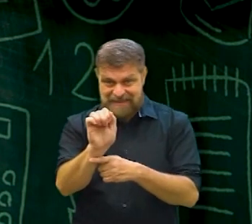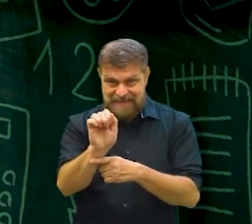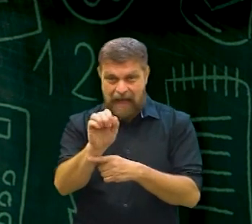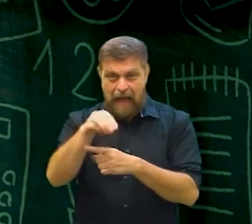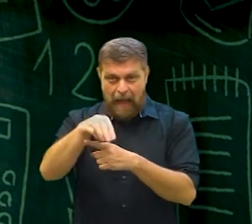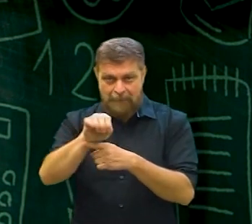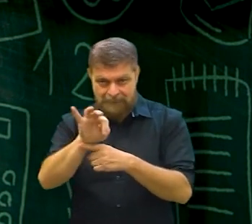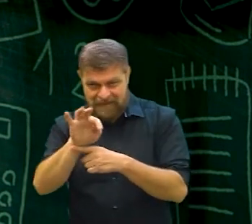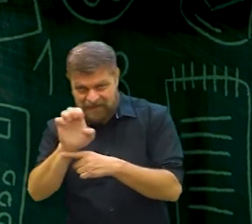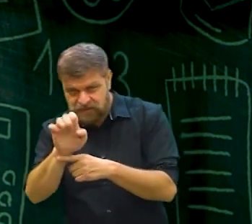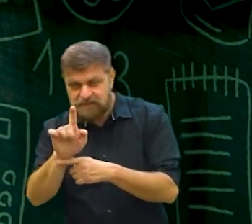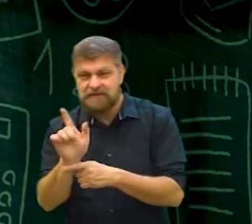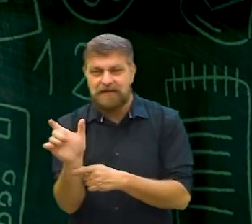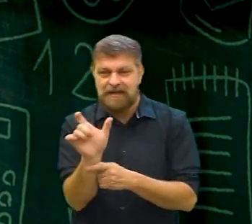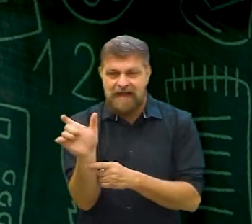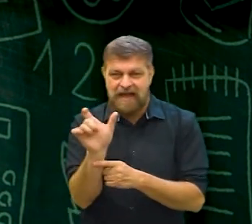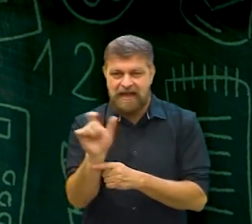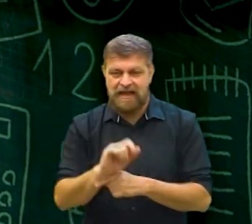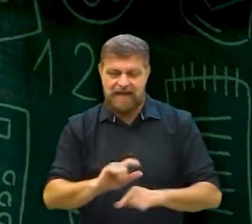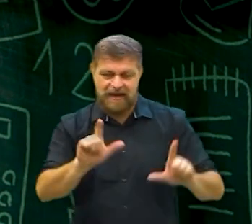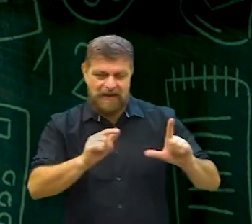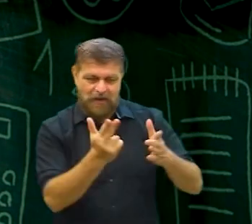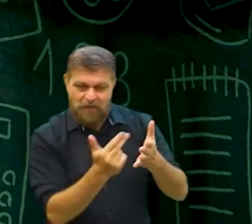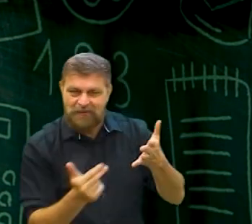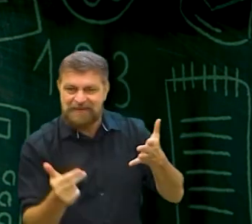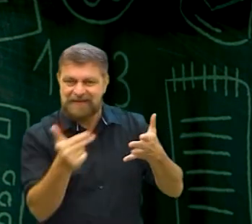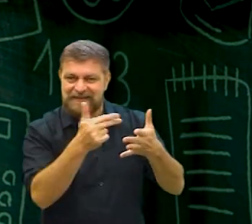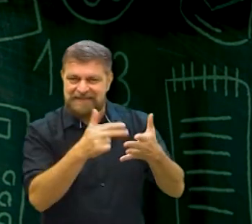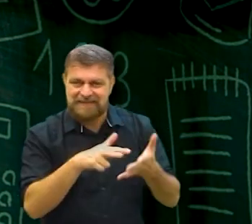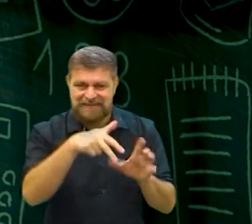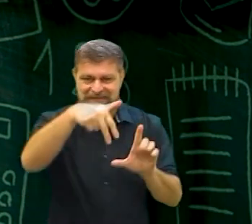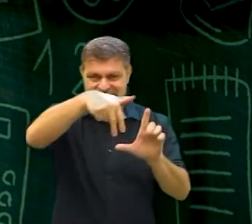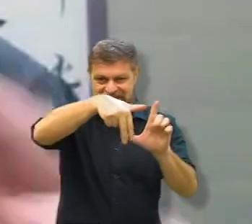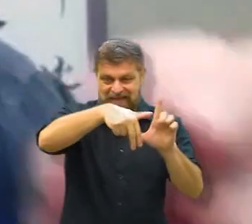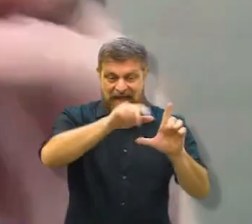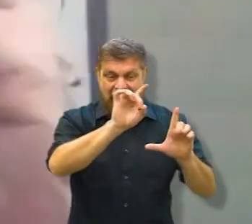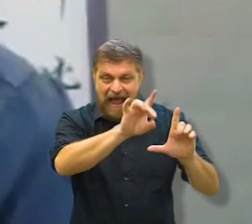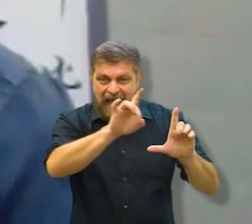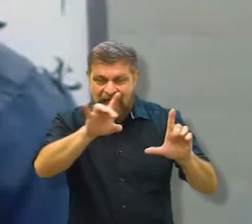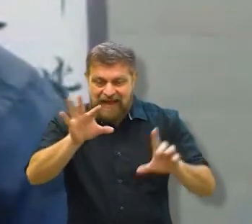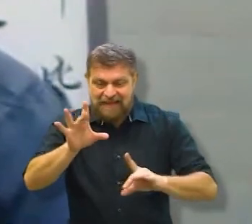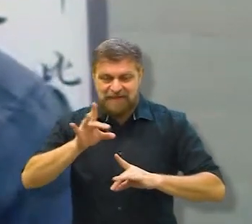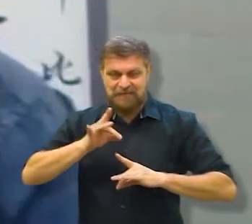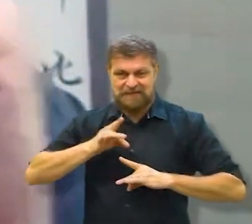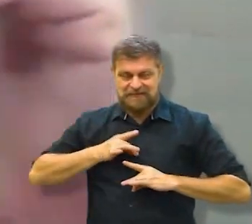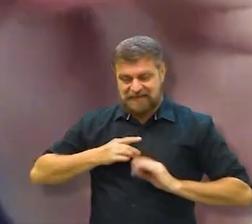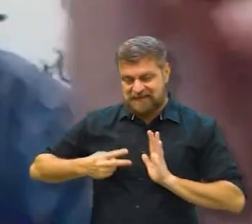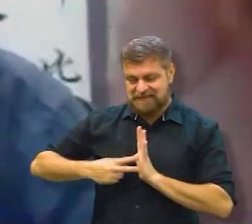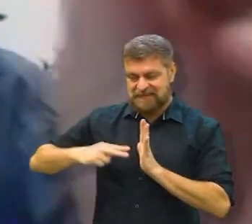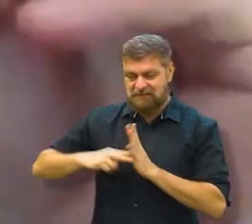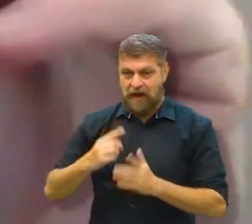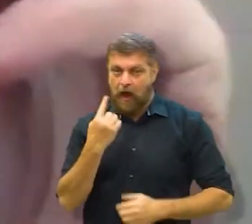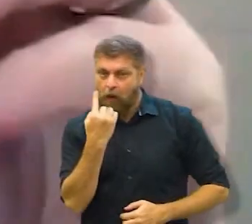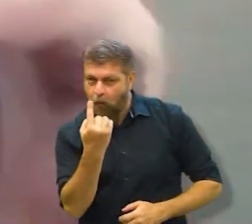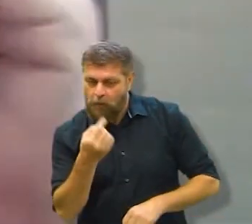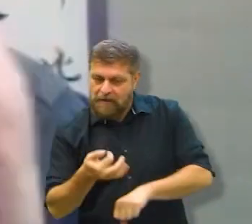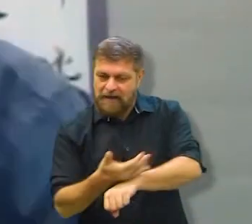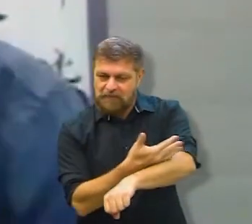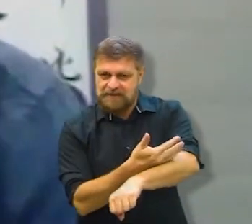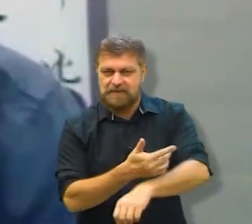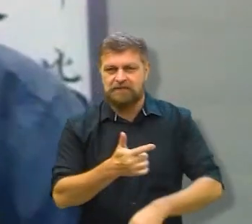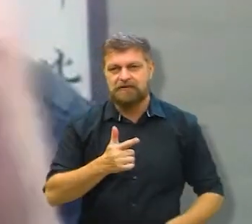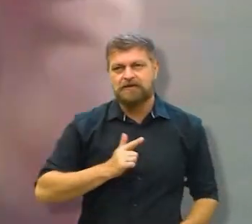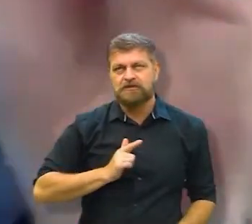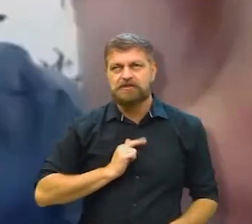das emoções. Era um desenho animado, era uma animação, e que cada personagem representava uma